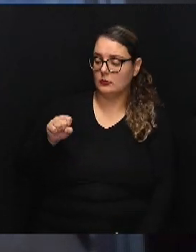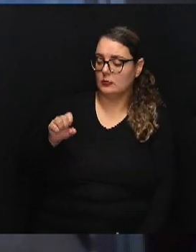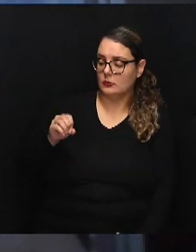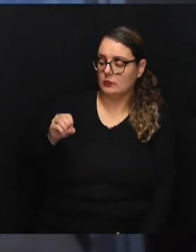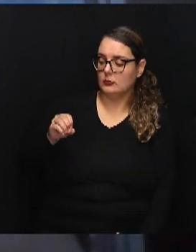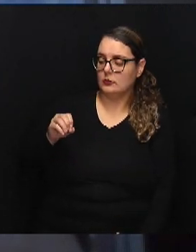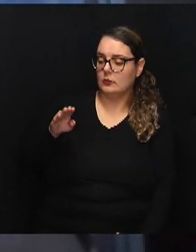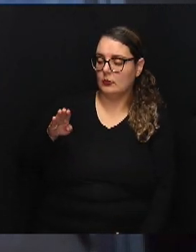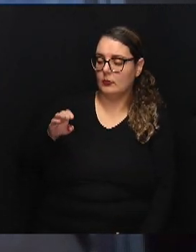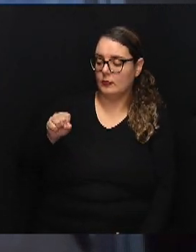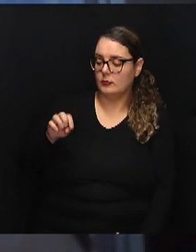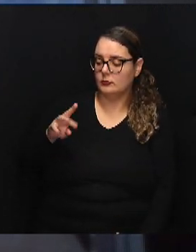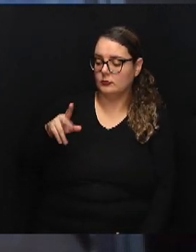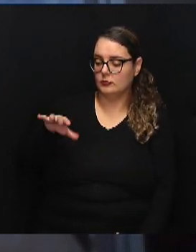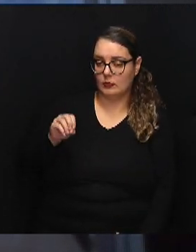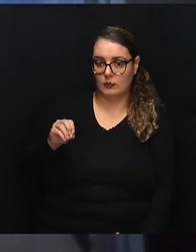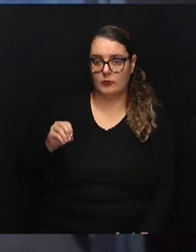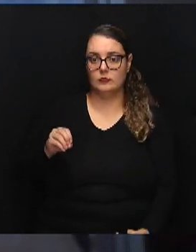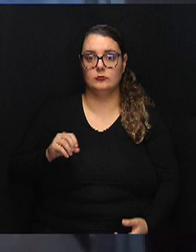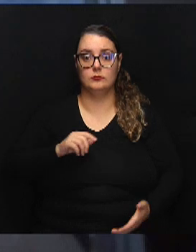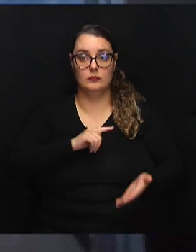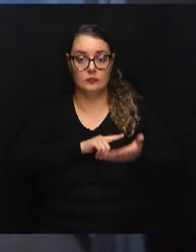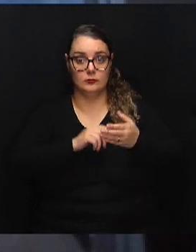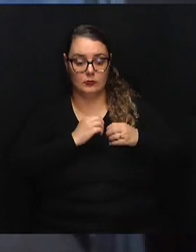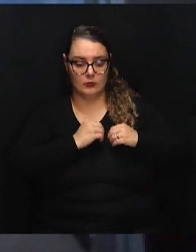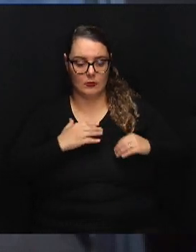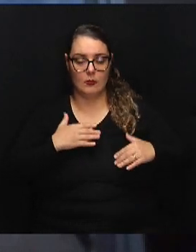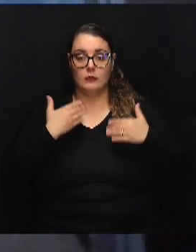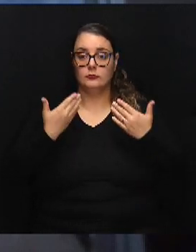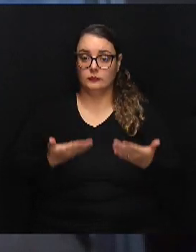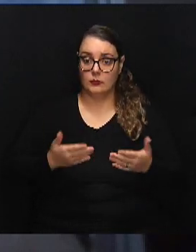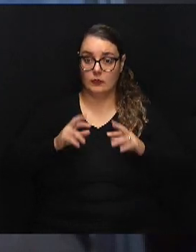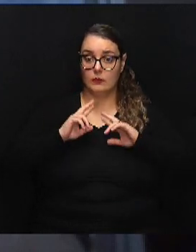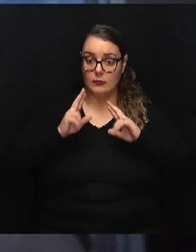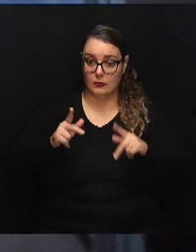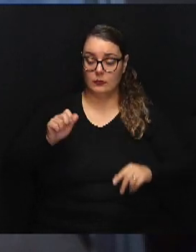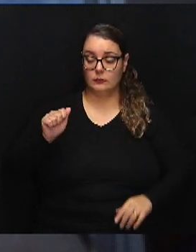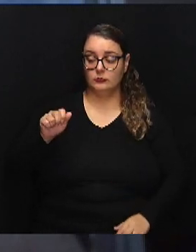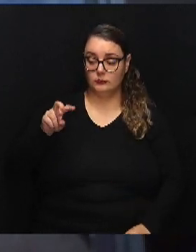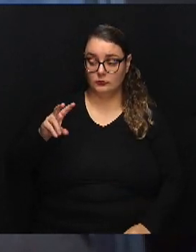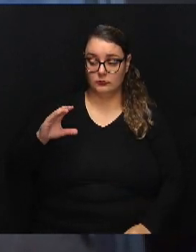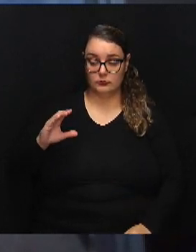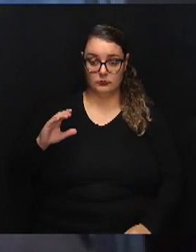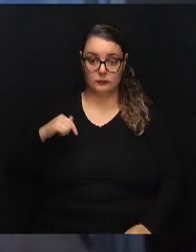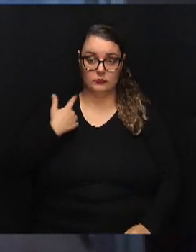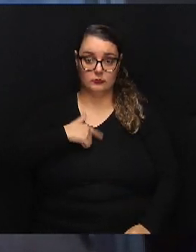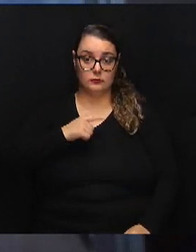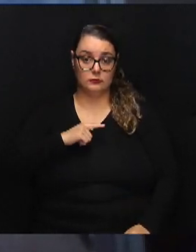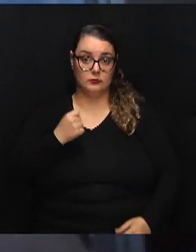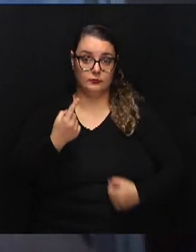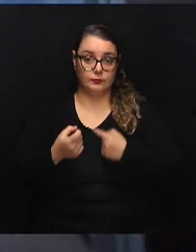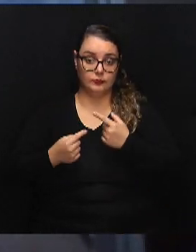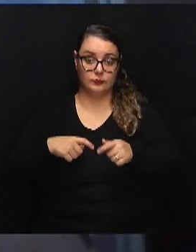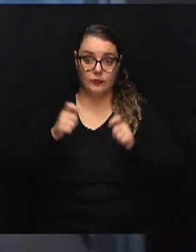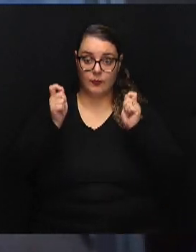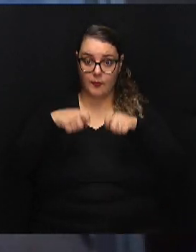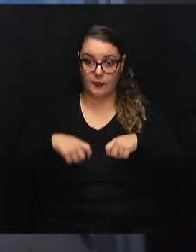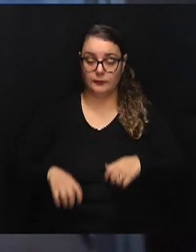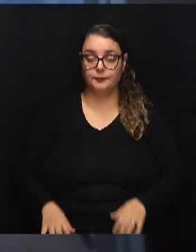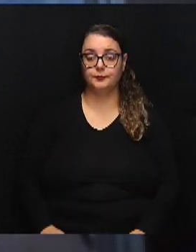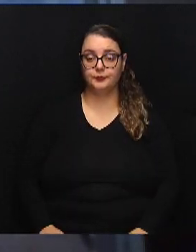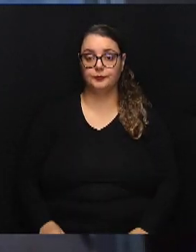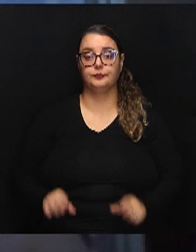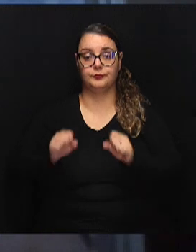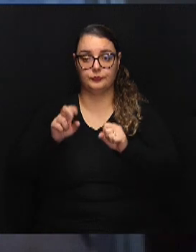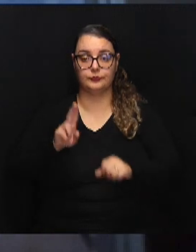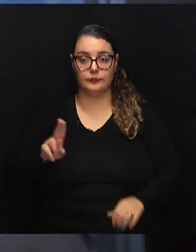quer dizer, desentupir esse vaso. E aí, diferente do AVC, nós temos algumas possibilidades. A gente pode